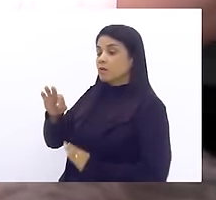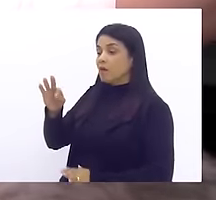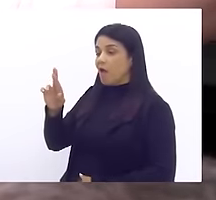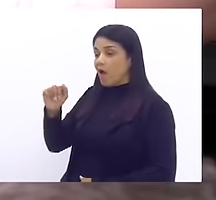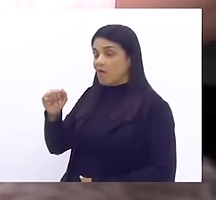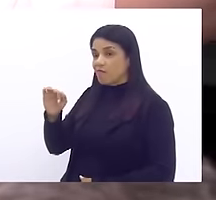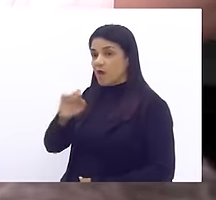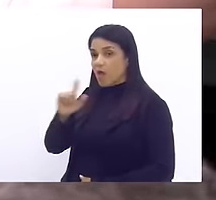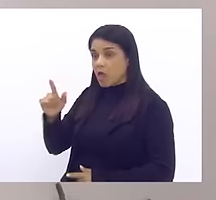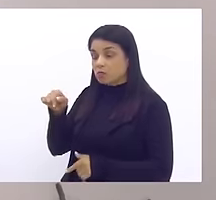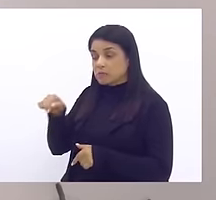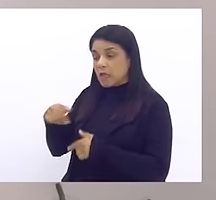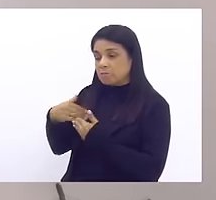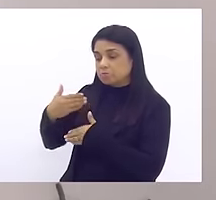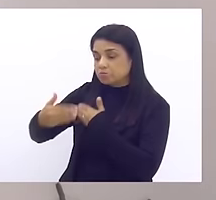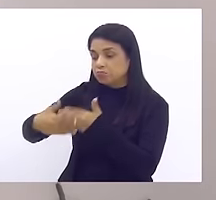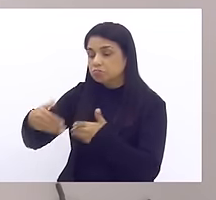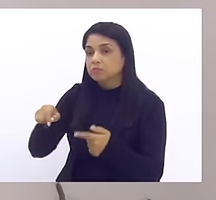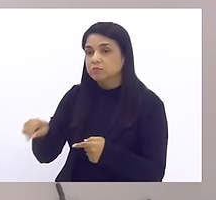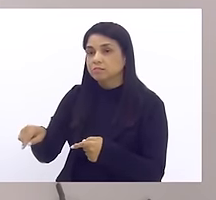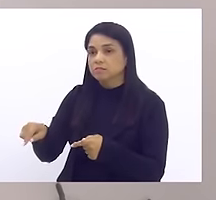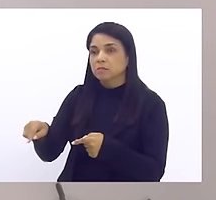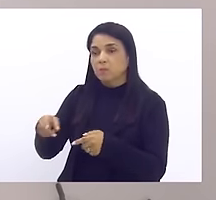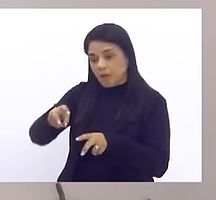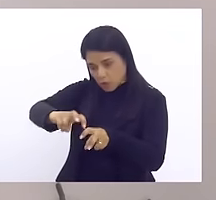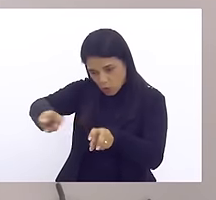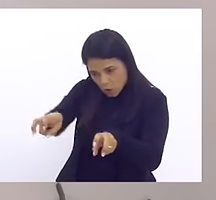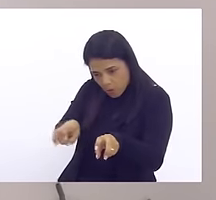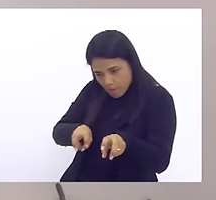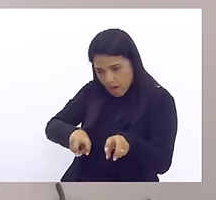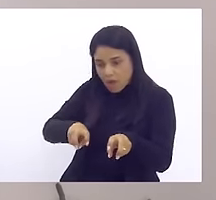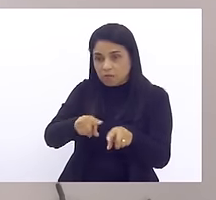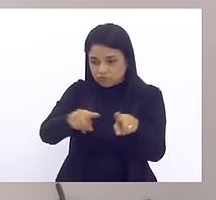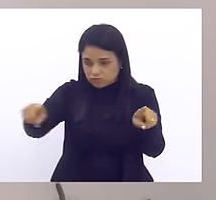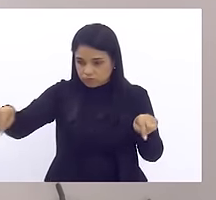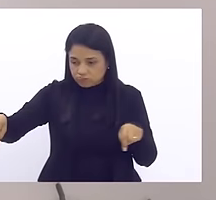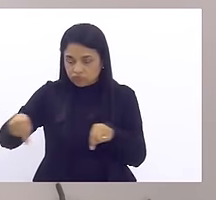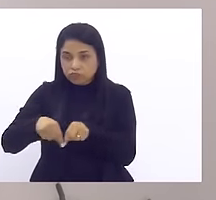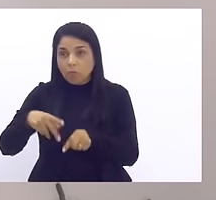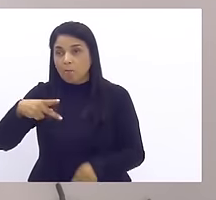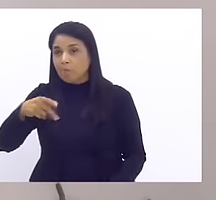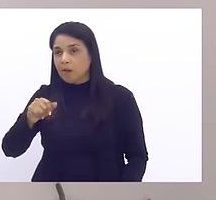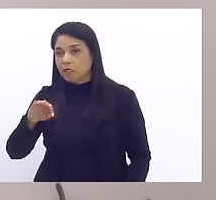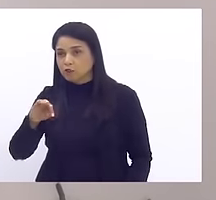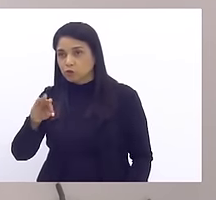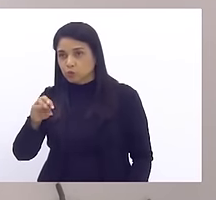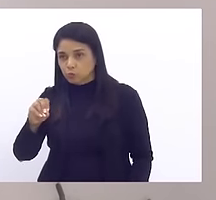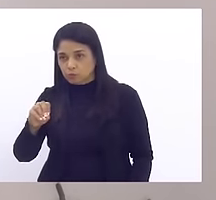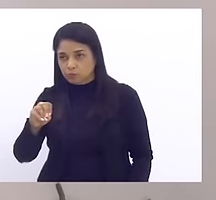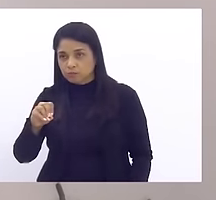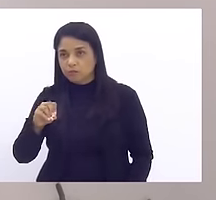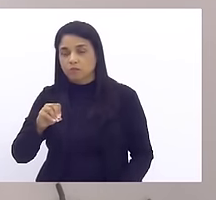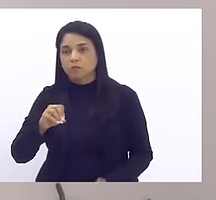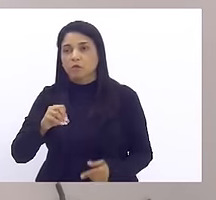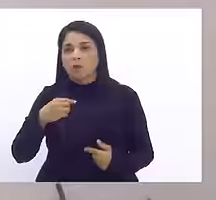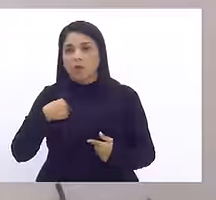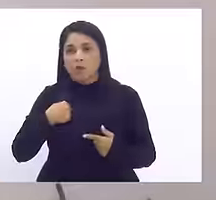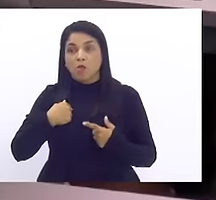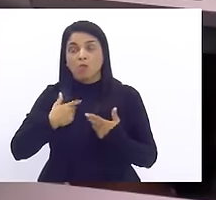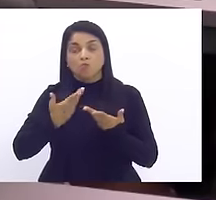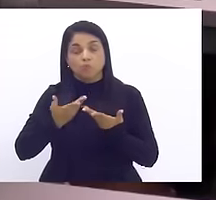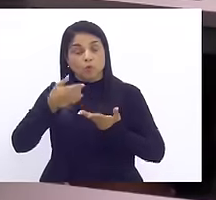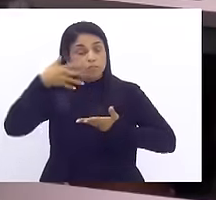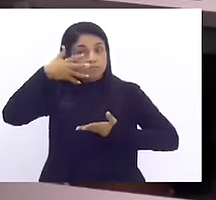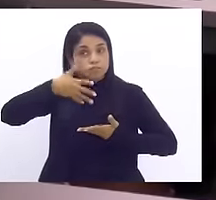dizer para manobrar os carros do pátio então o procedimento dentro Deputado eu tô partindo das